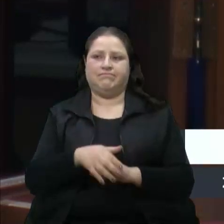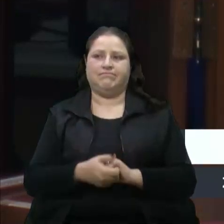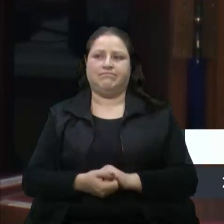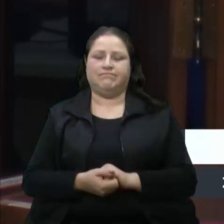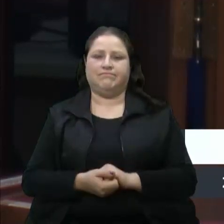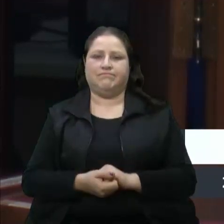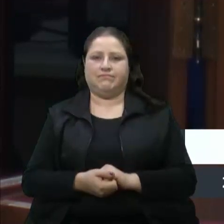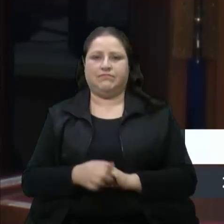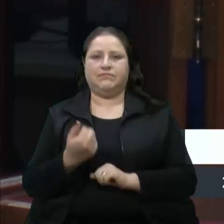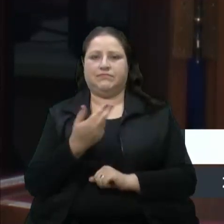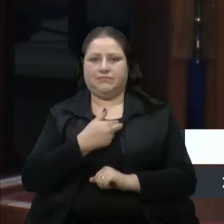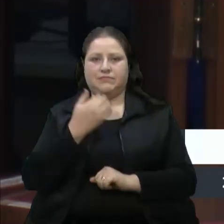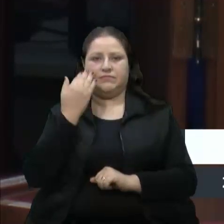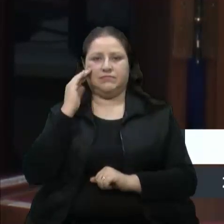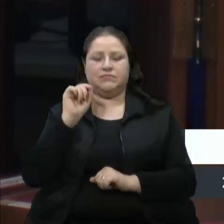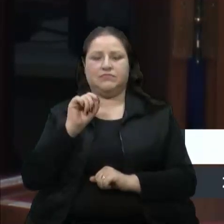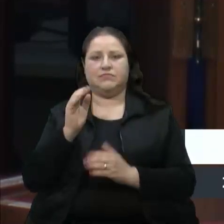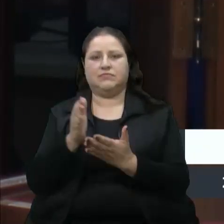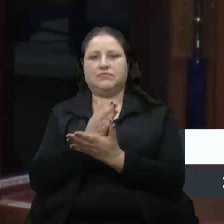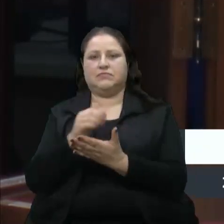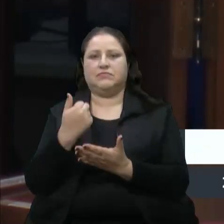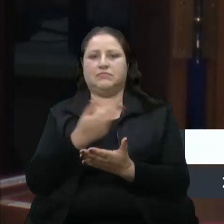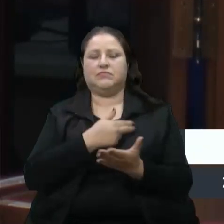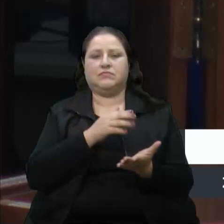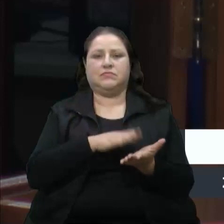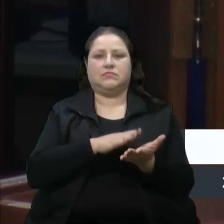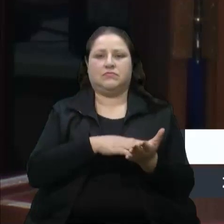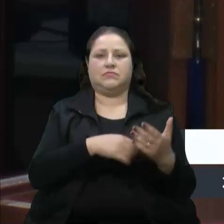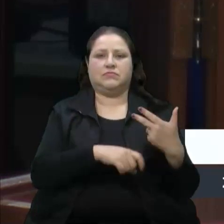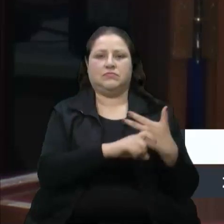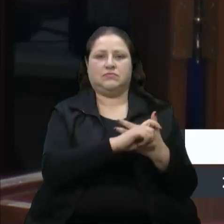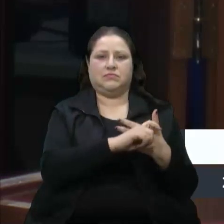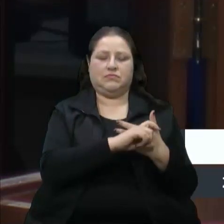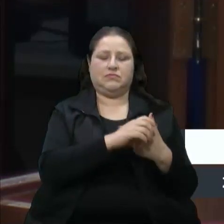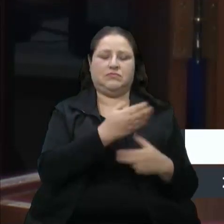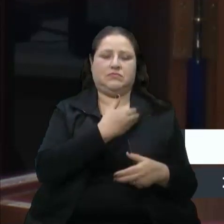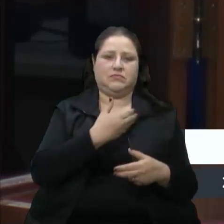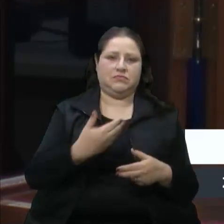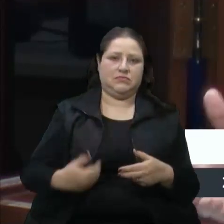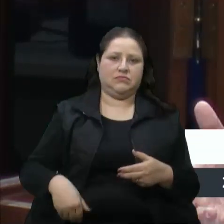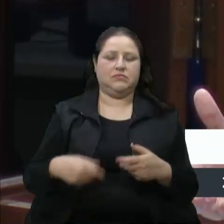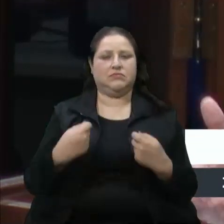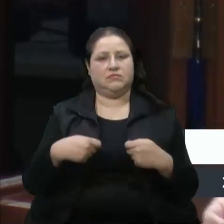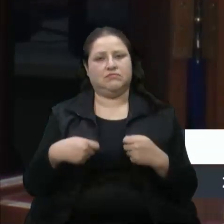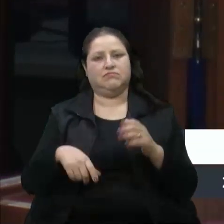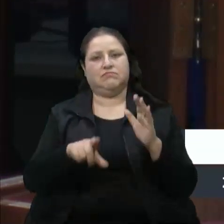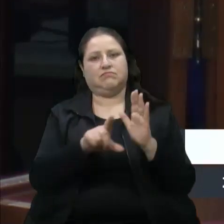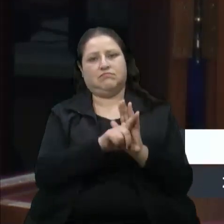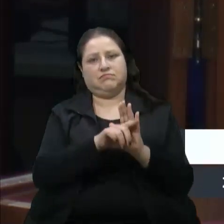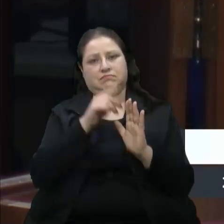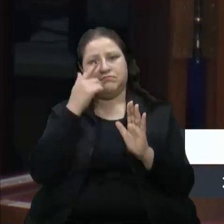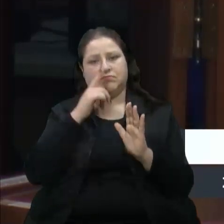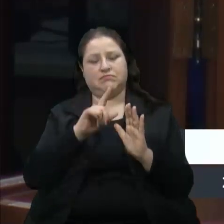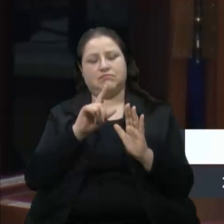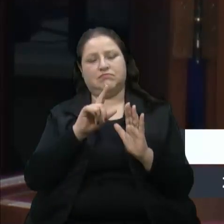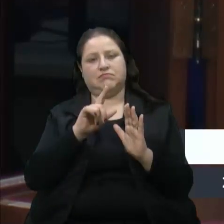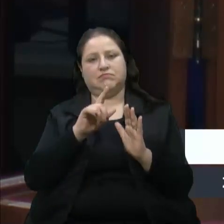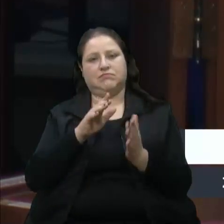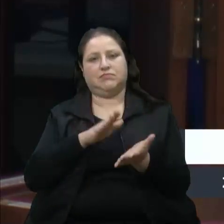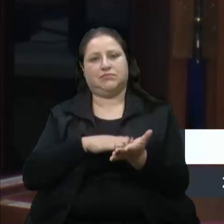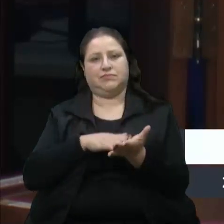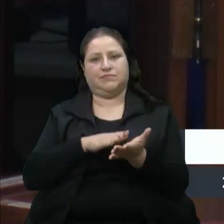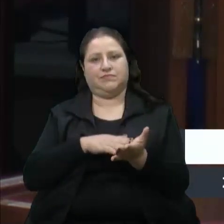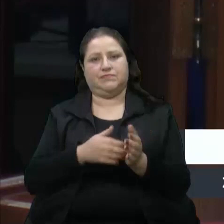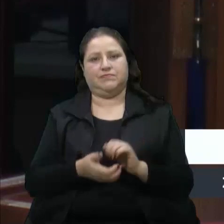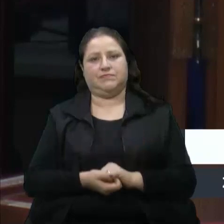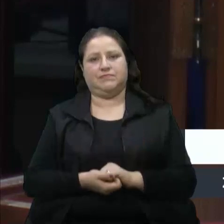também entende que, às vezes, quando a gente faz a cobrança para o poder público, ela precisa, né, de uma lei para poder também fazer essa cobrança.